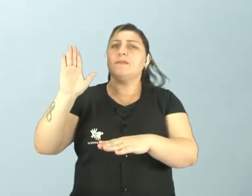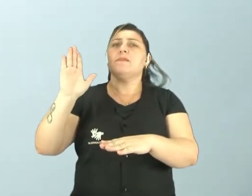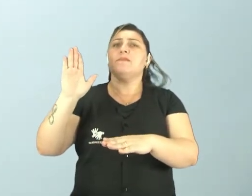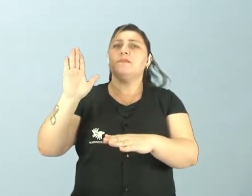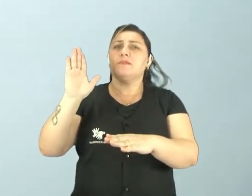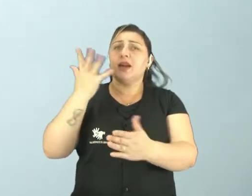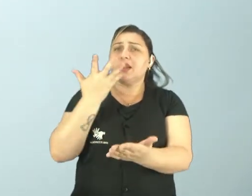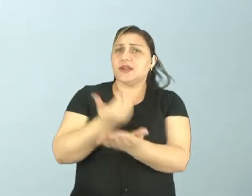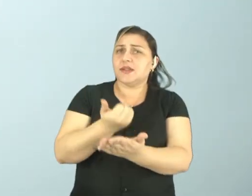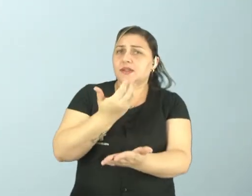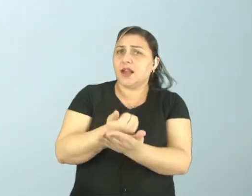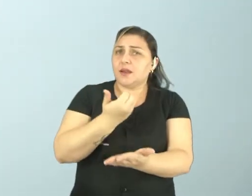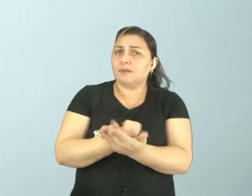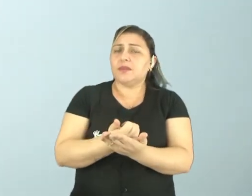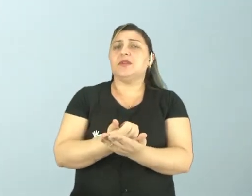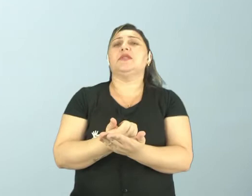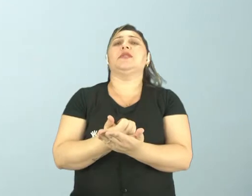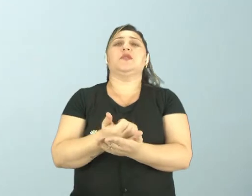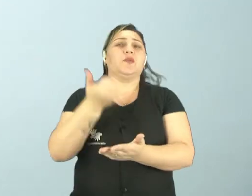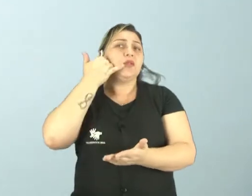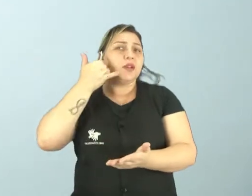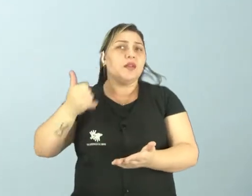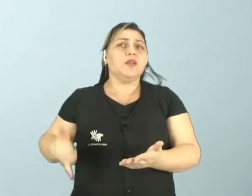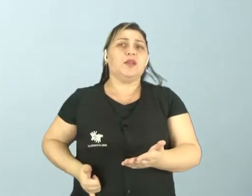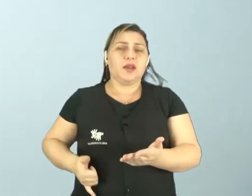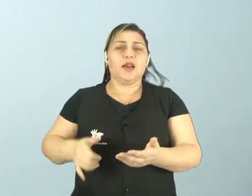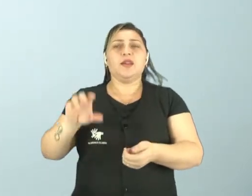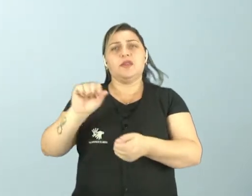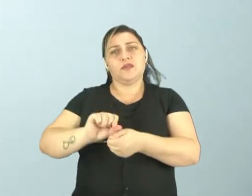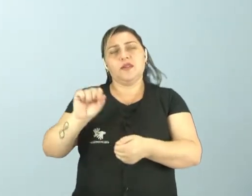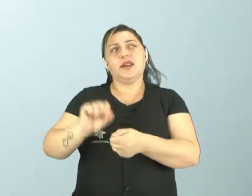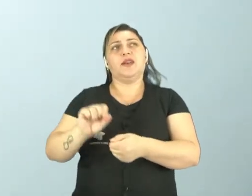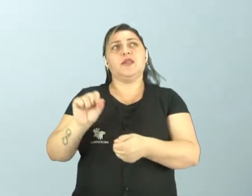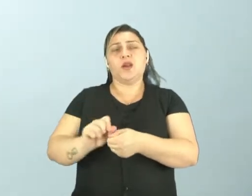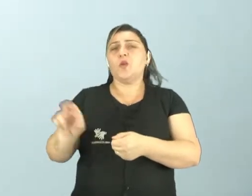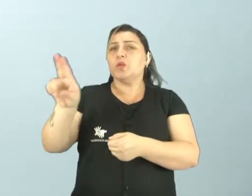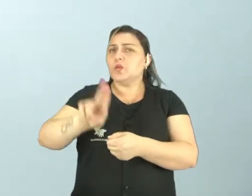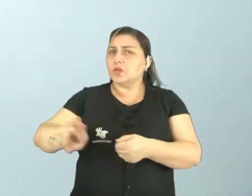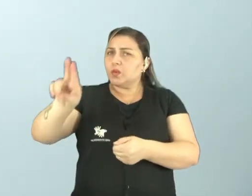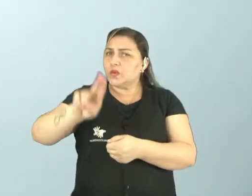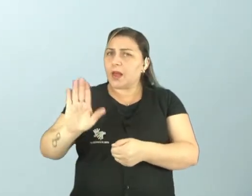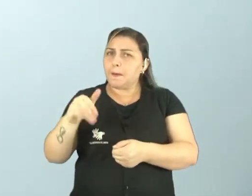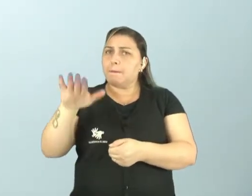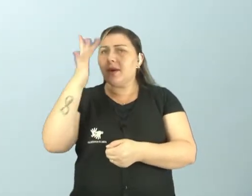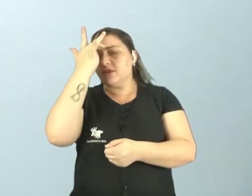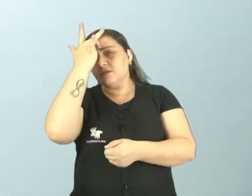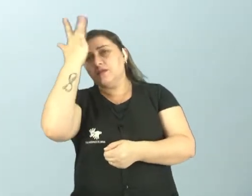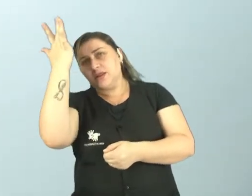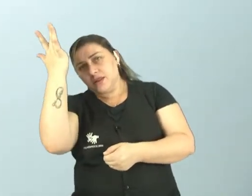muito mais funcionalidades no celular, que fazem com que eles sejam mais úteis e facilitem